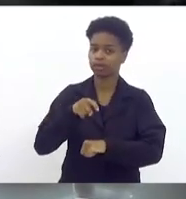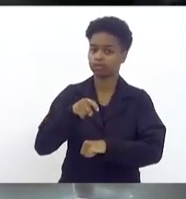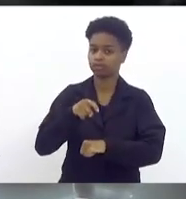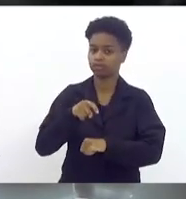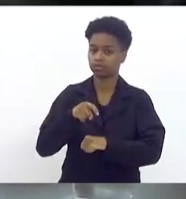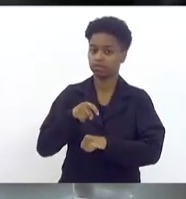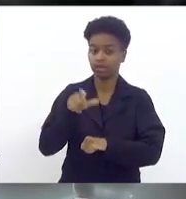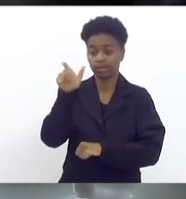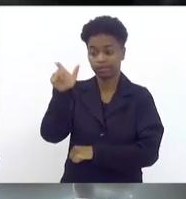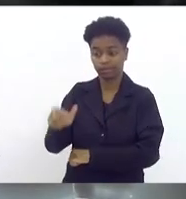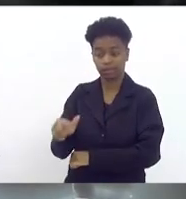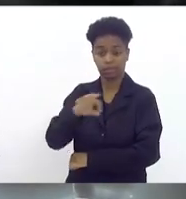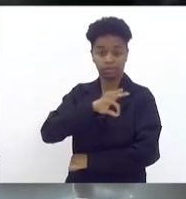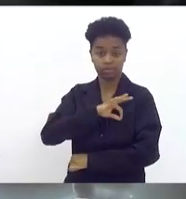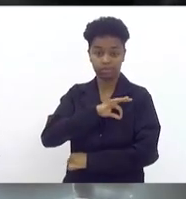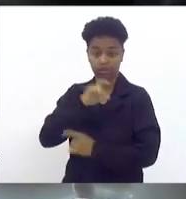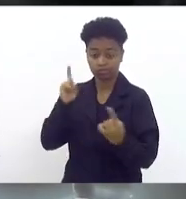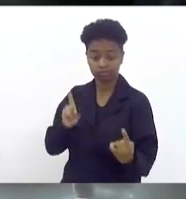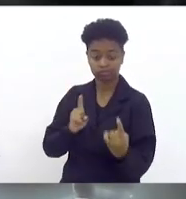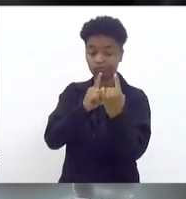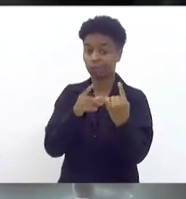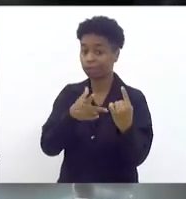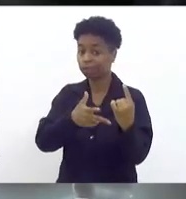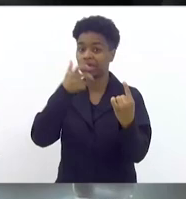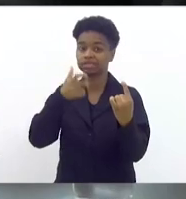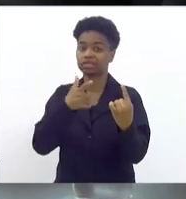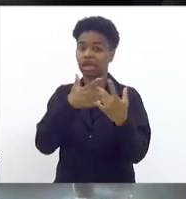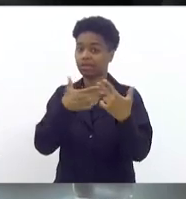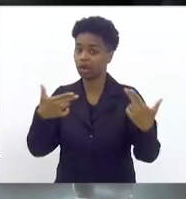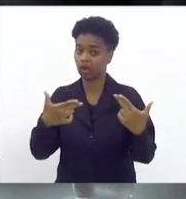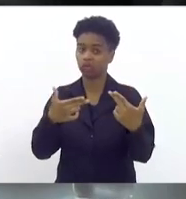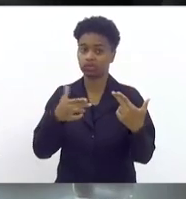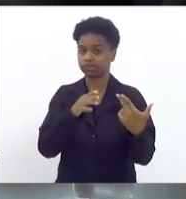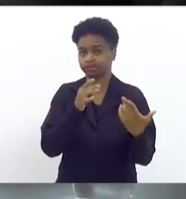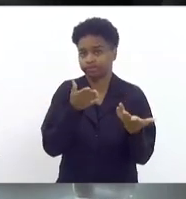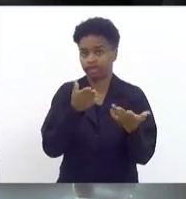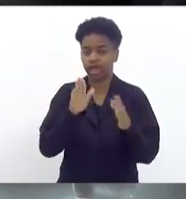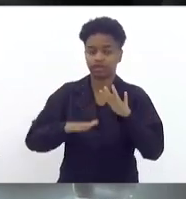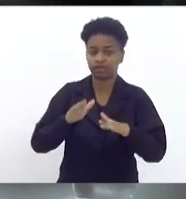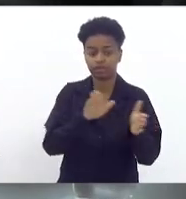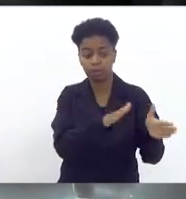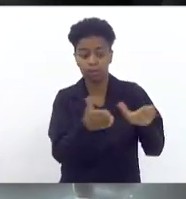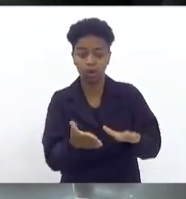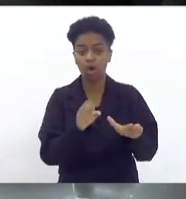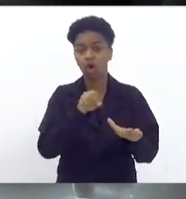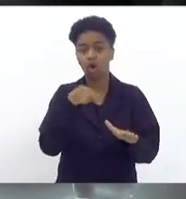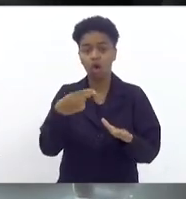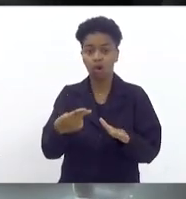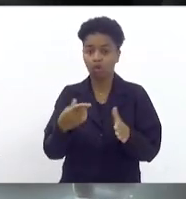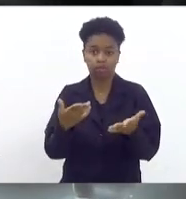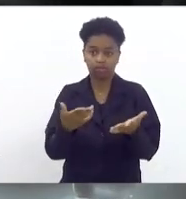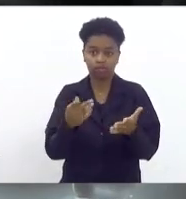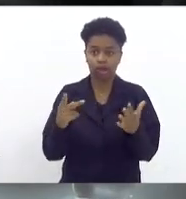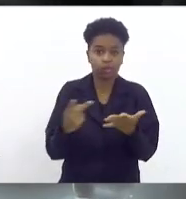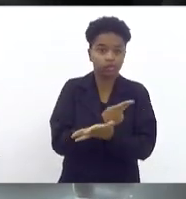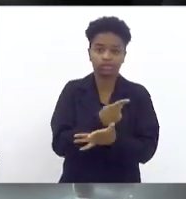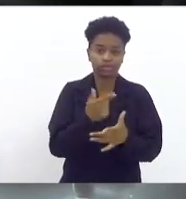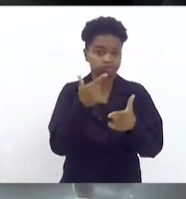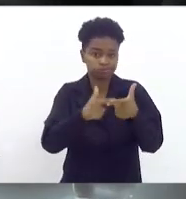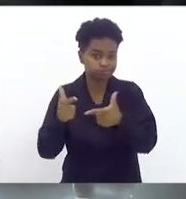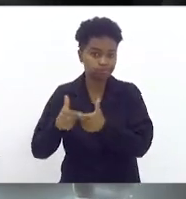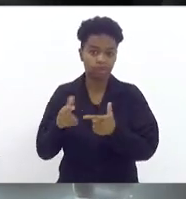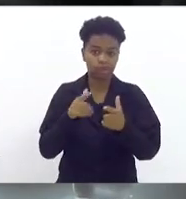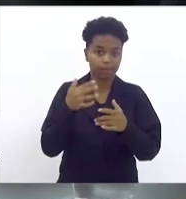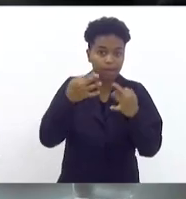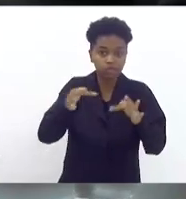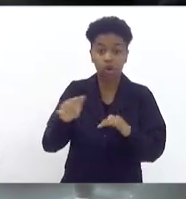agente presencia o fato típico que levou a óbito o outro agente. Quer dizer, também